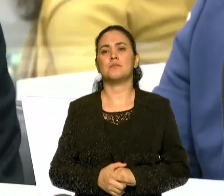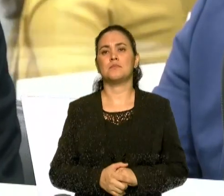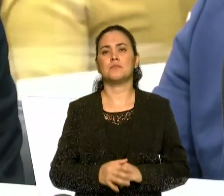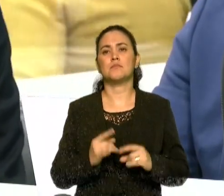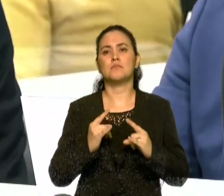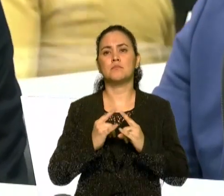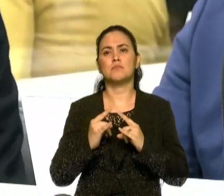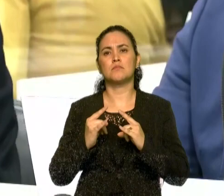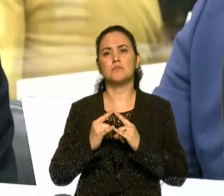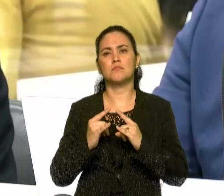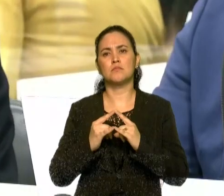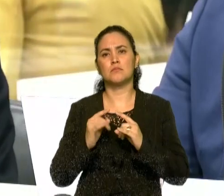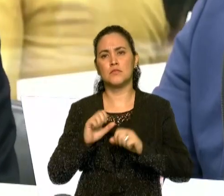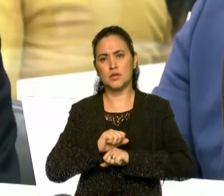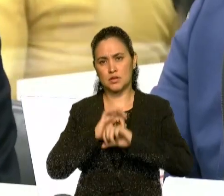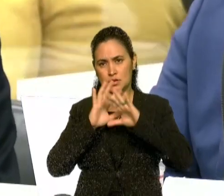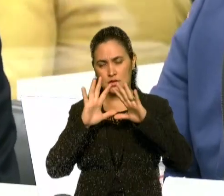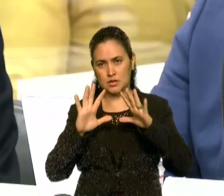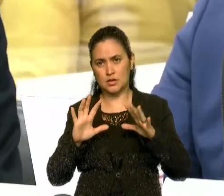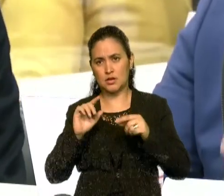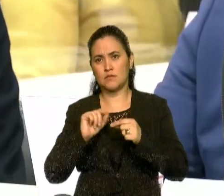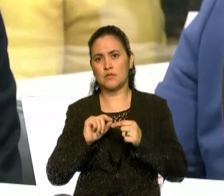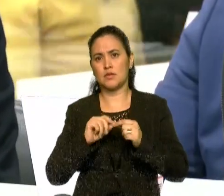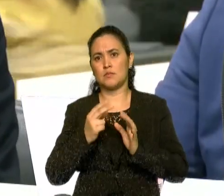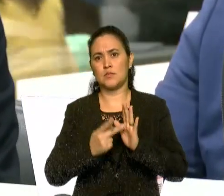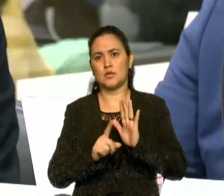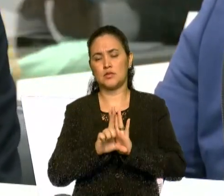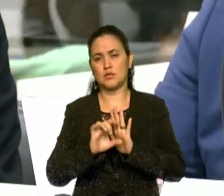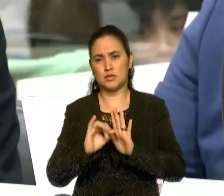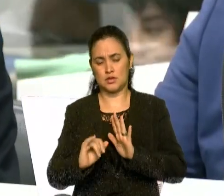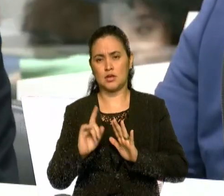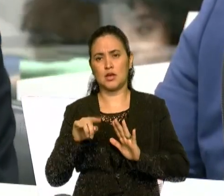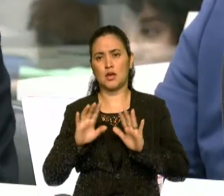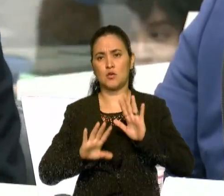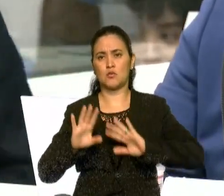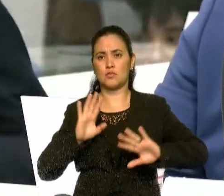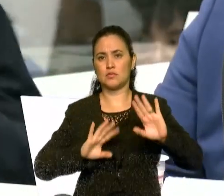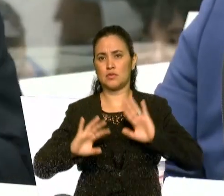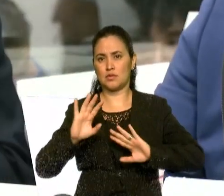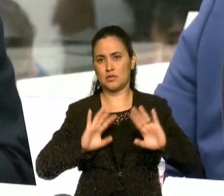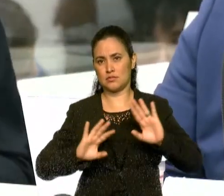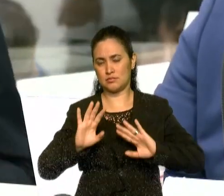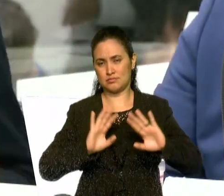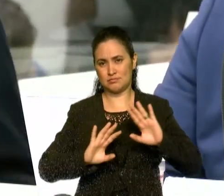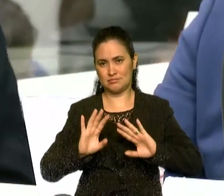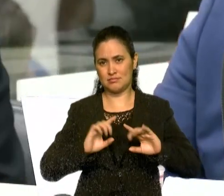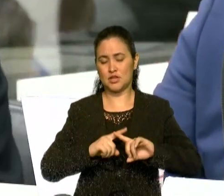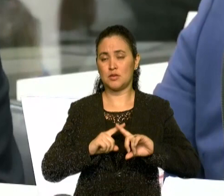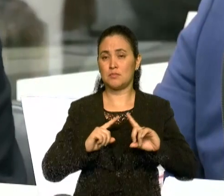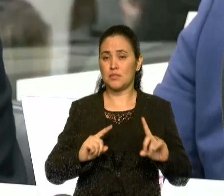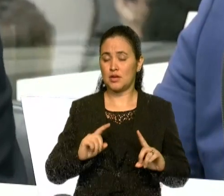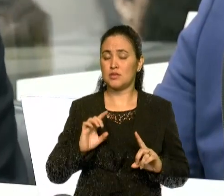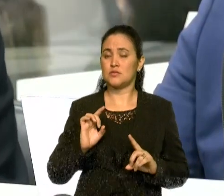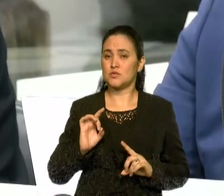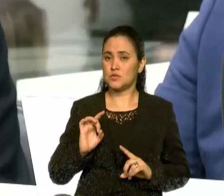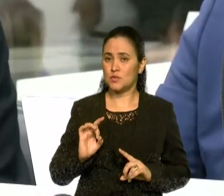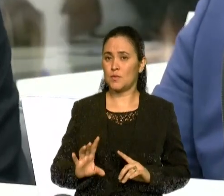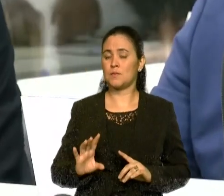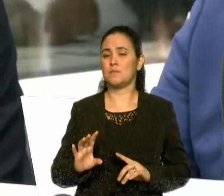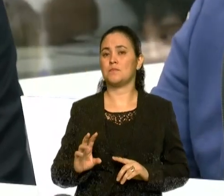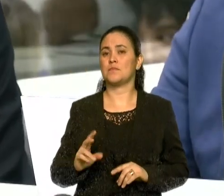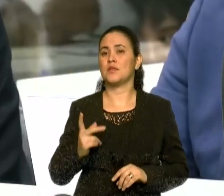Poder Legislativo, fez por meio de um projeto de lei. Então, até um excesso de zelo, mas apenas para pontuar o voto no sentido,